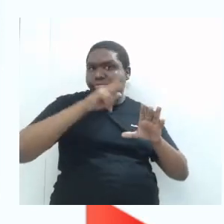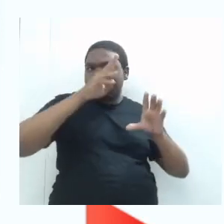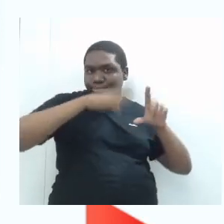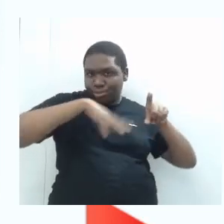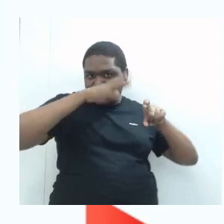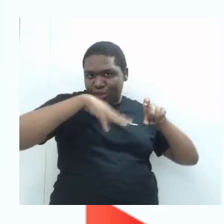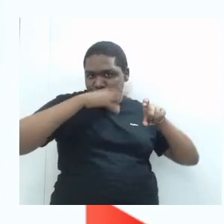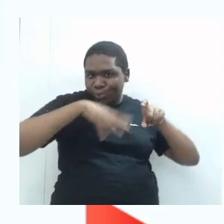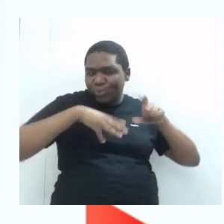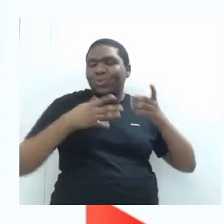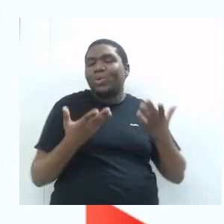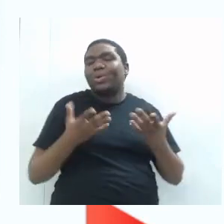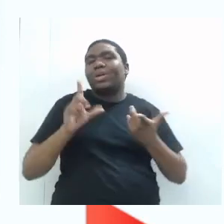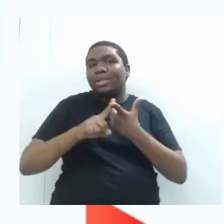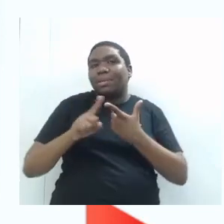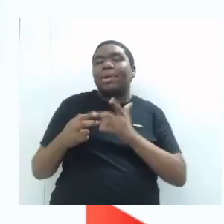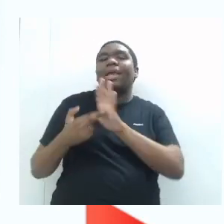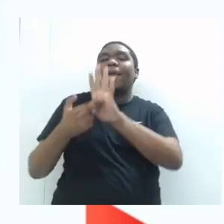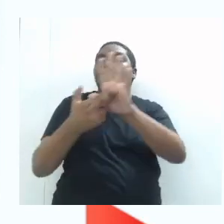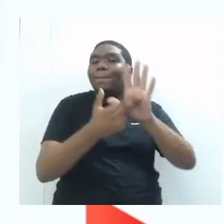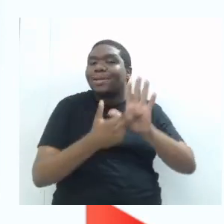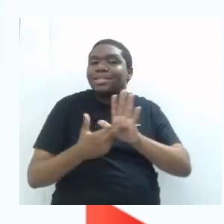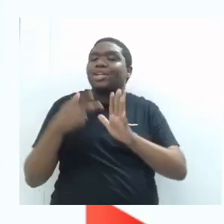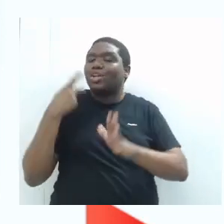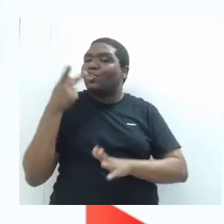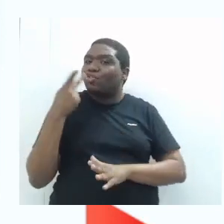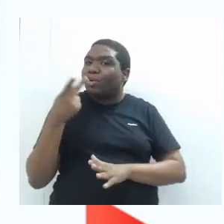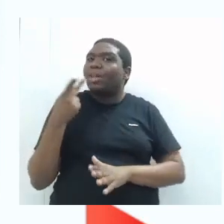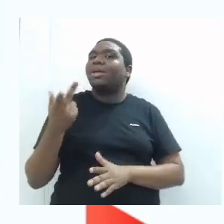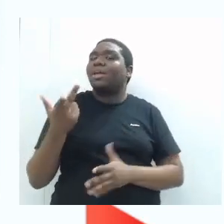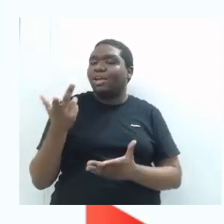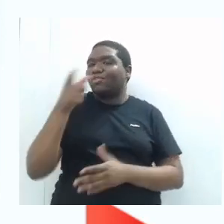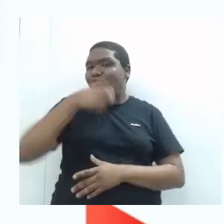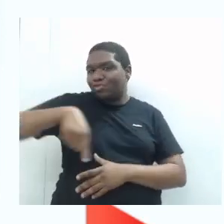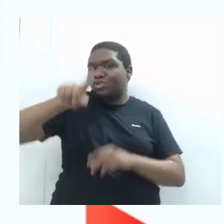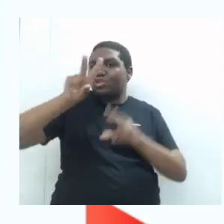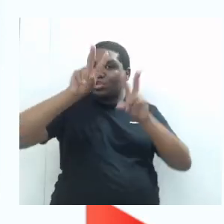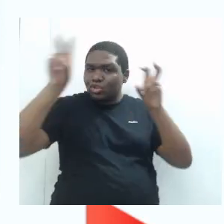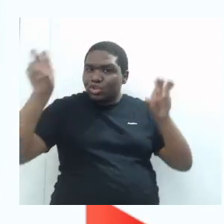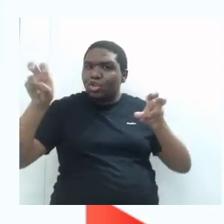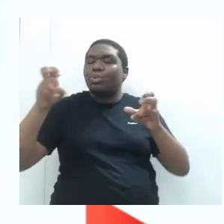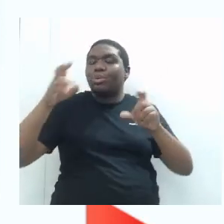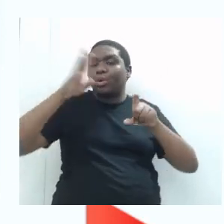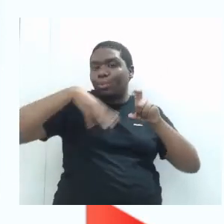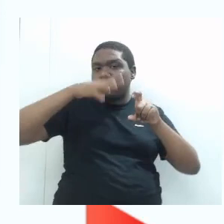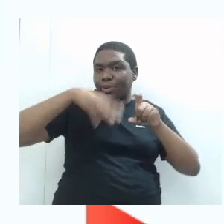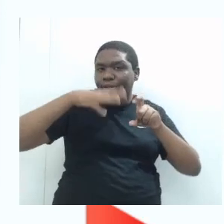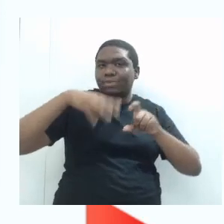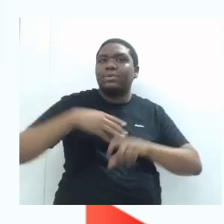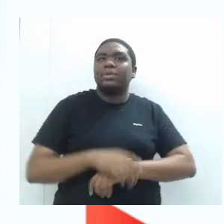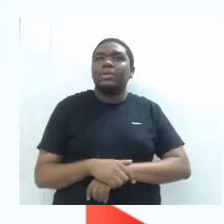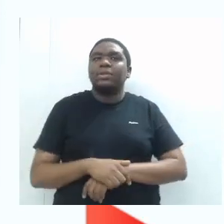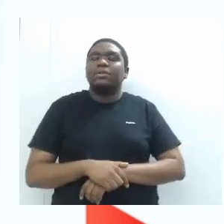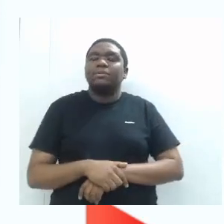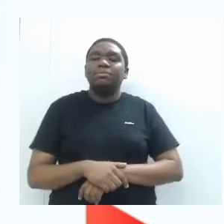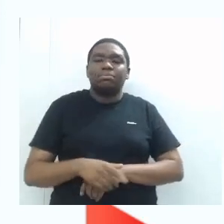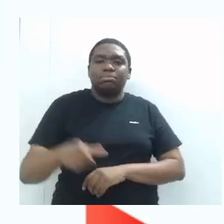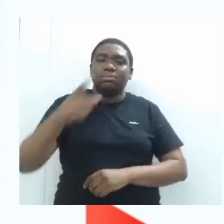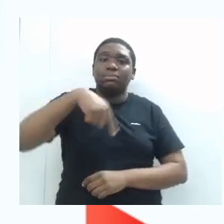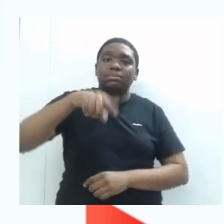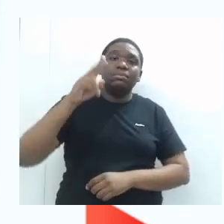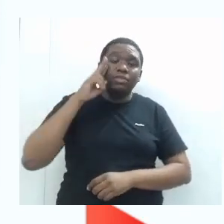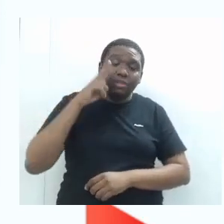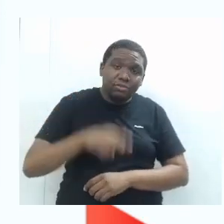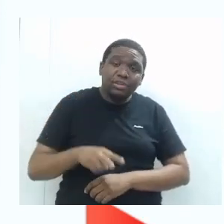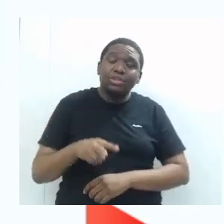e aquelas representações que eu falei a vocês sobre a questão do mito da caverna. Então vejam só aqui, o que